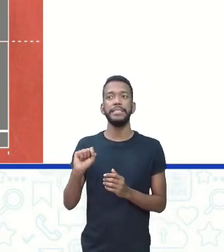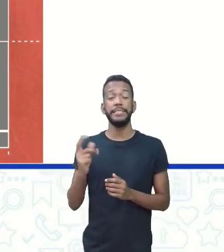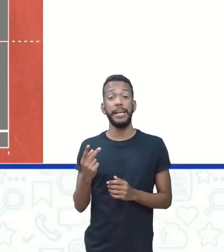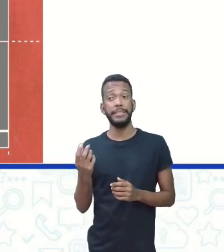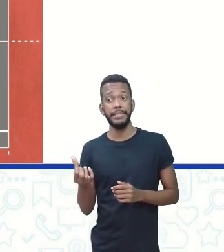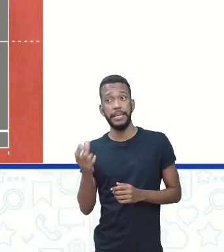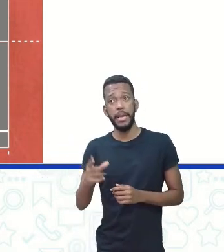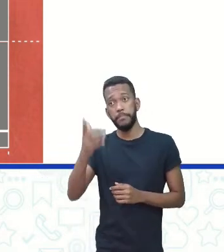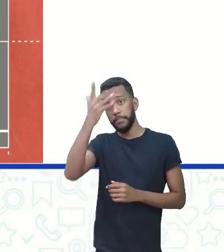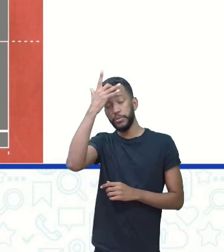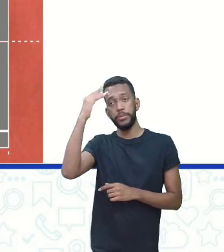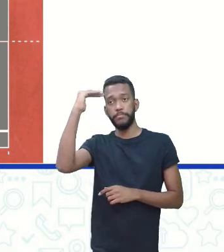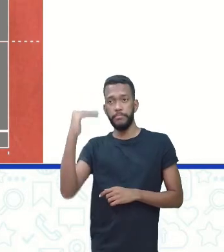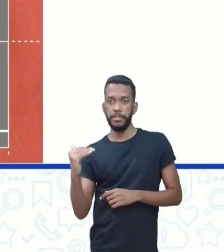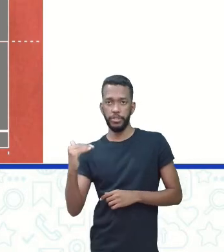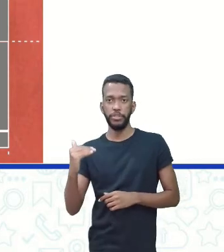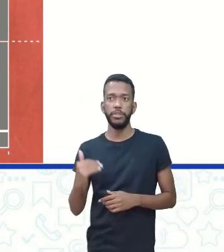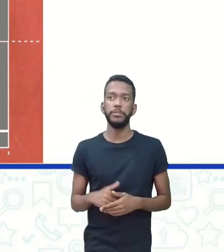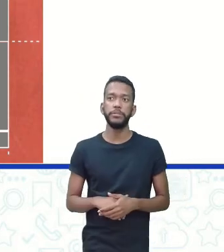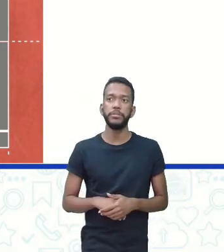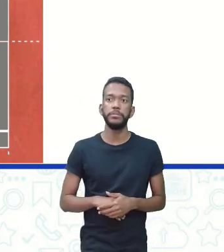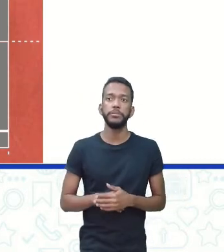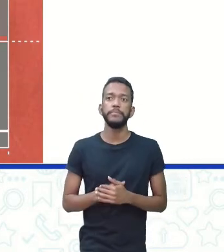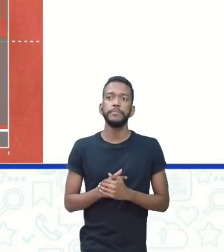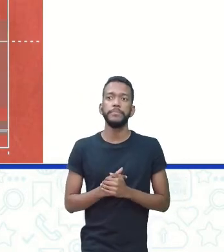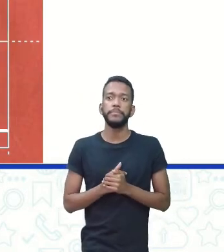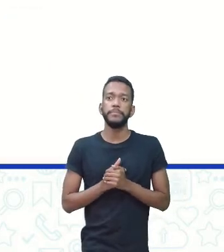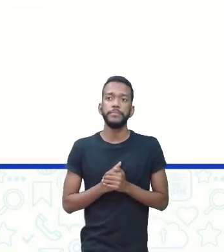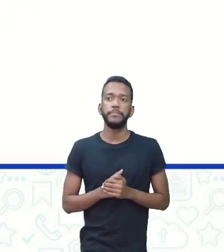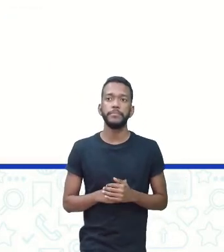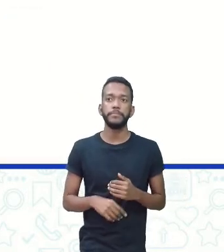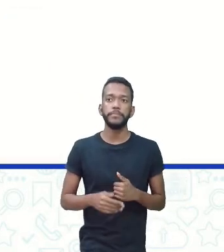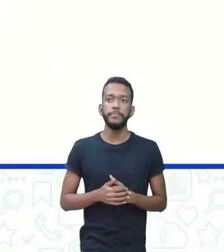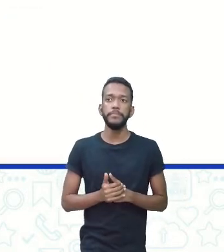baixa estatura. Beleza?